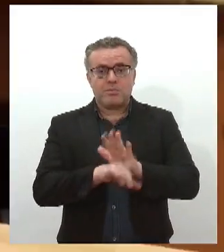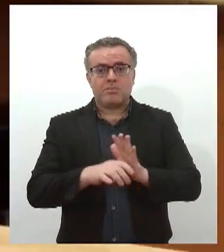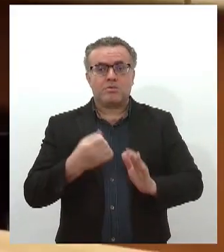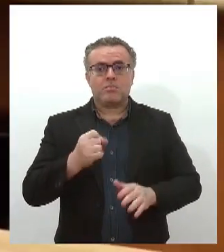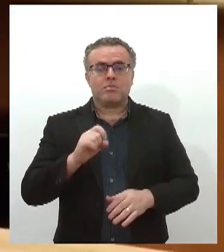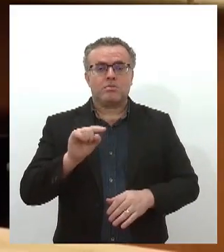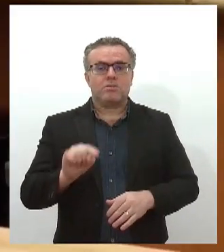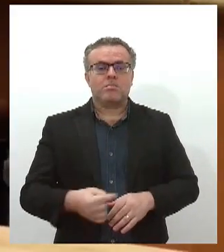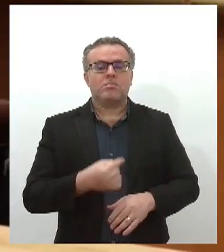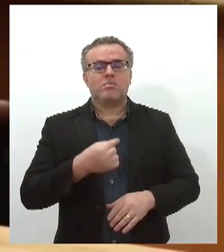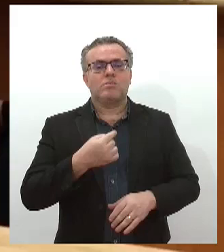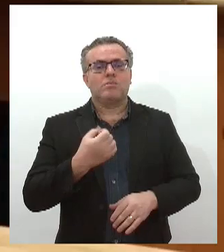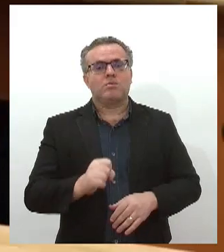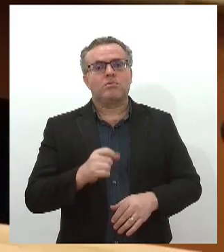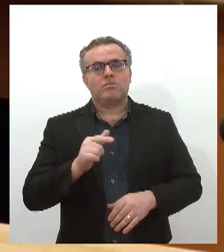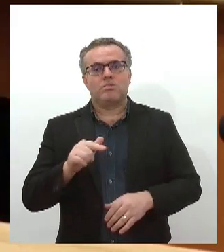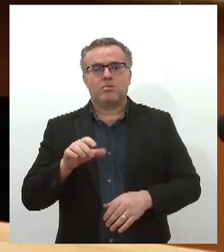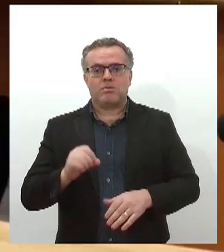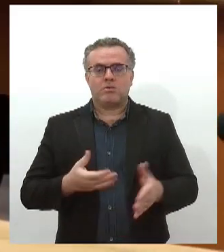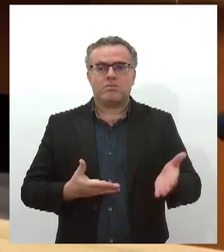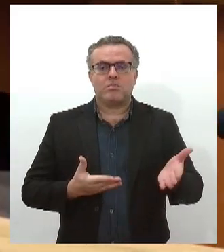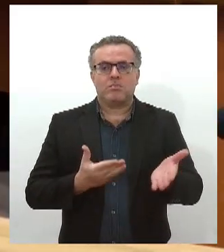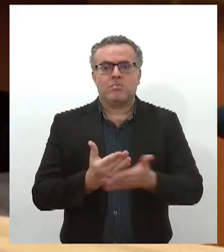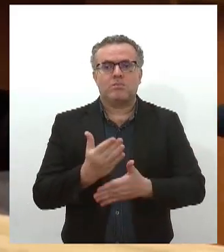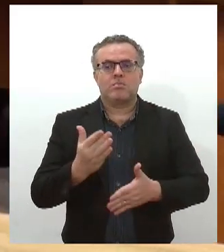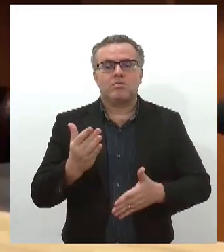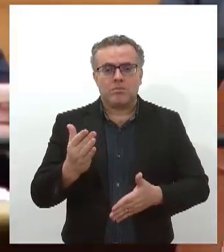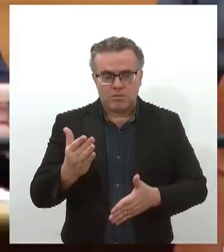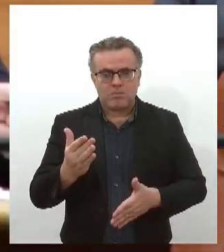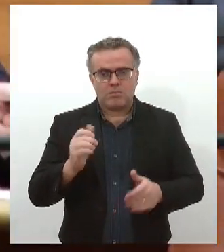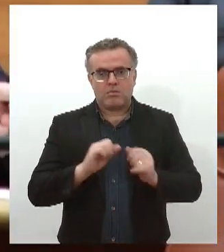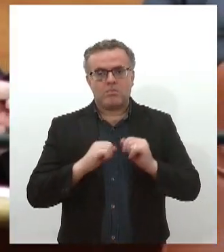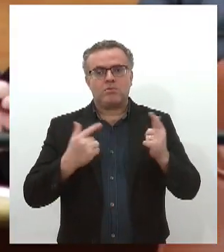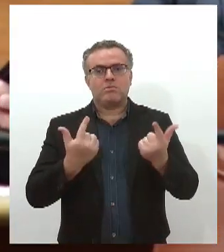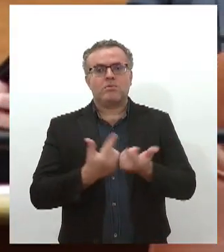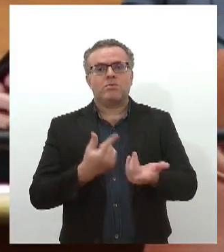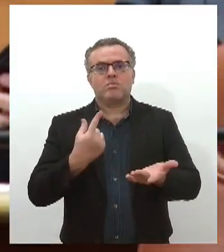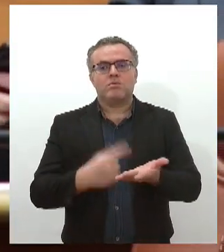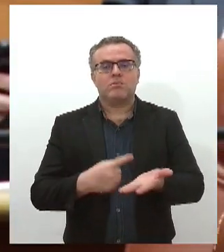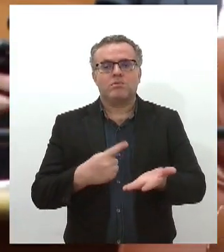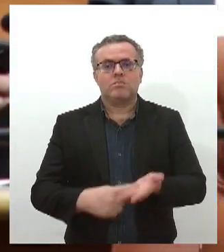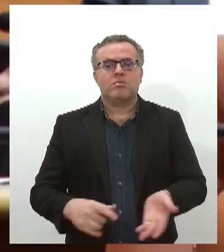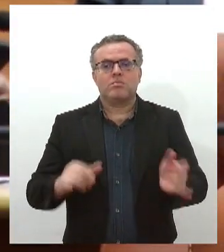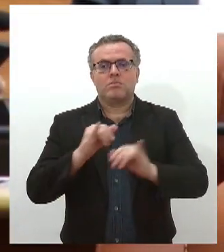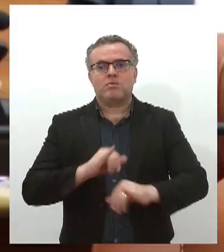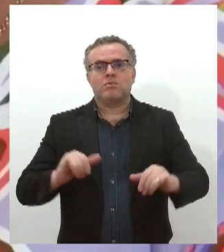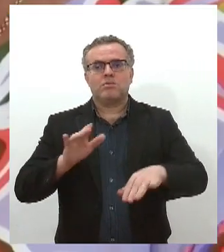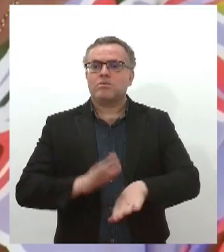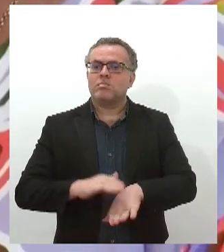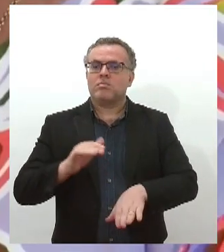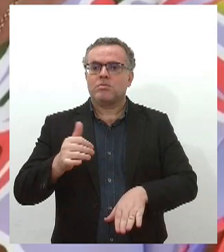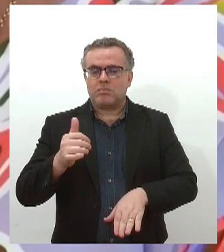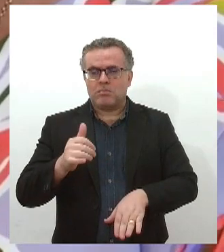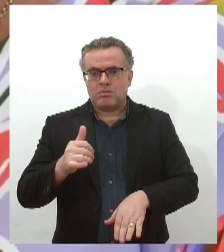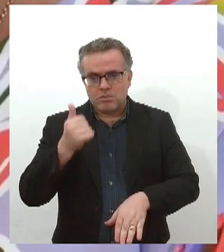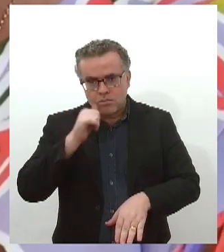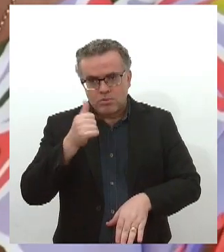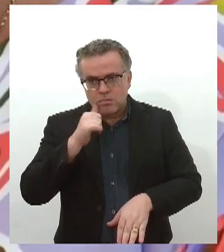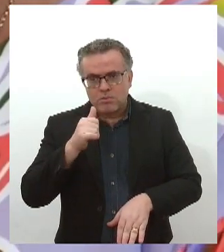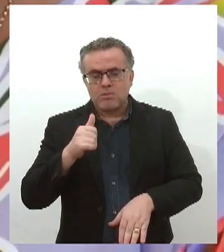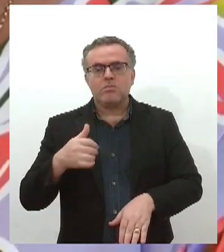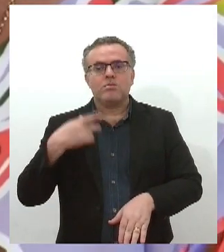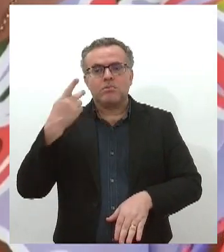8.870, aprovada na Alese e que instituiu a campanha Mais Mulheres na Política. Autora